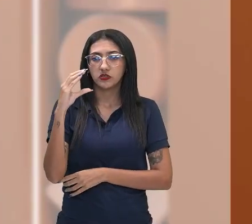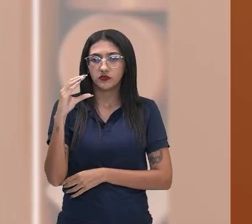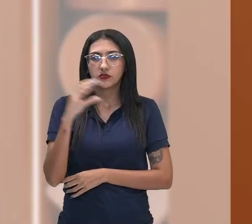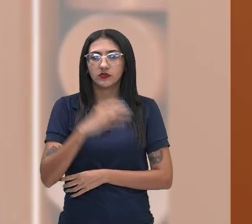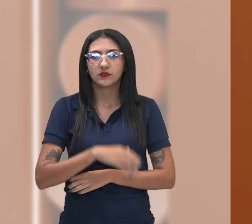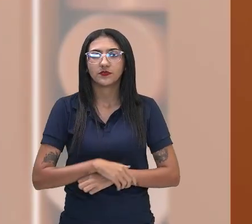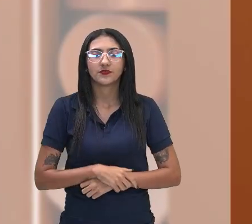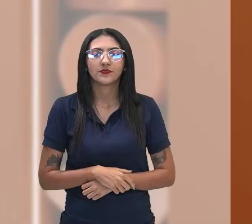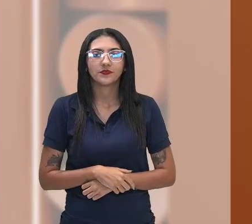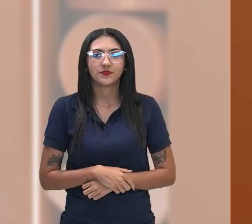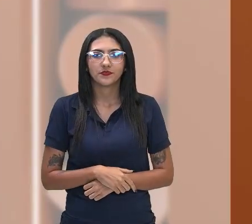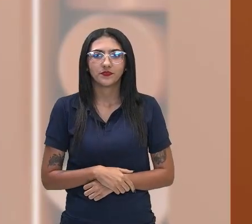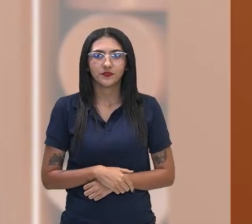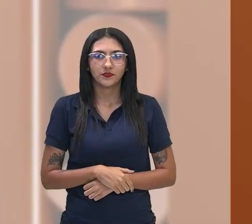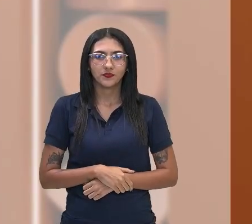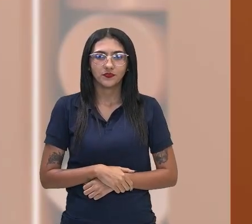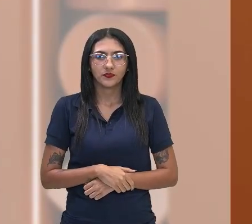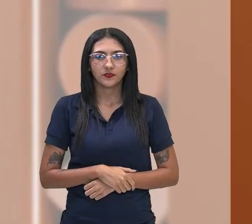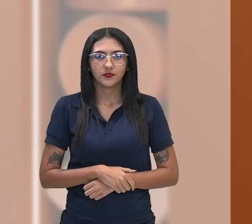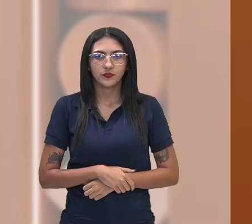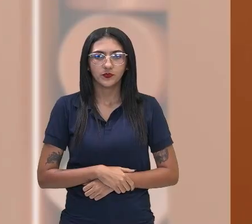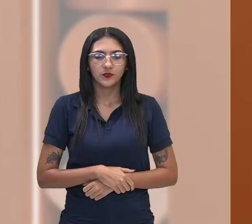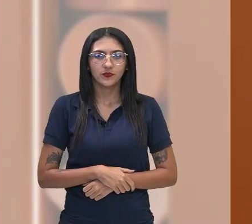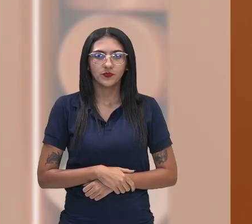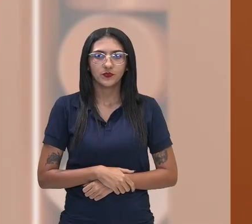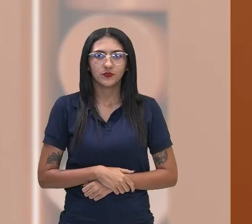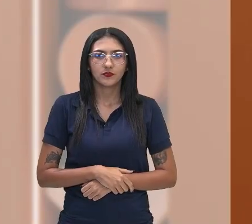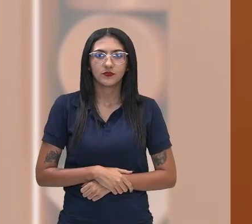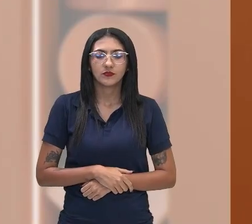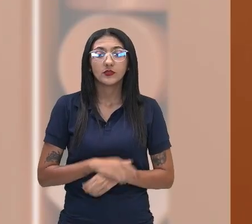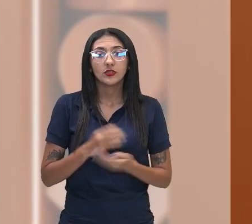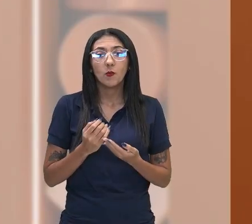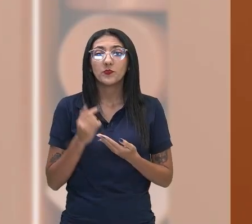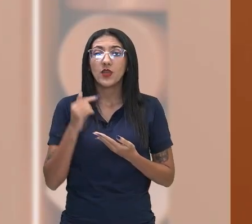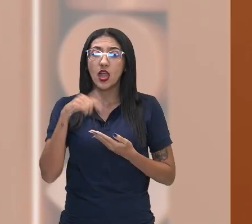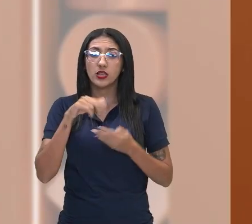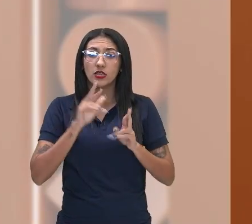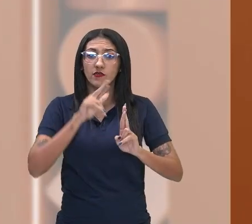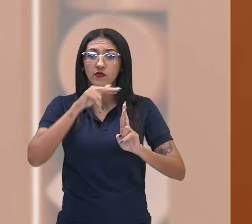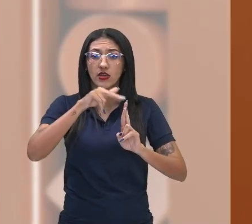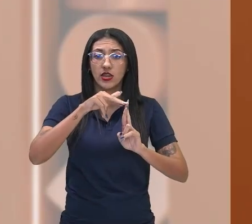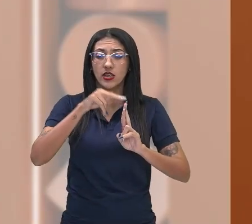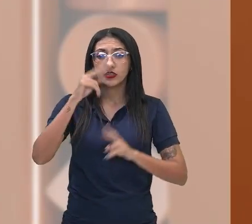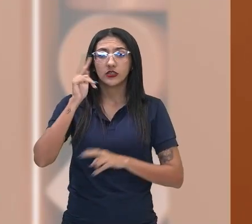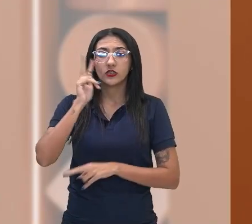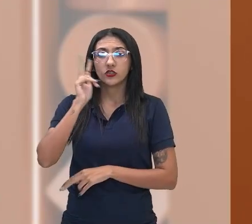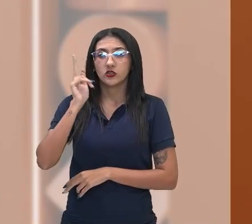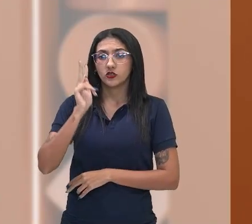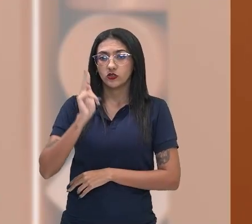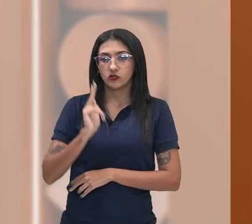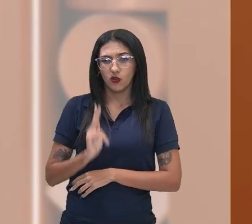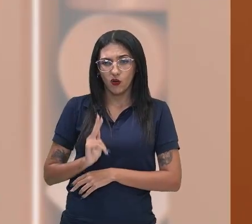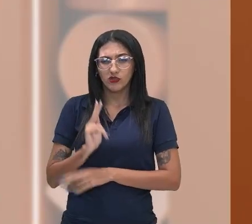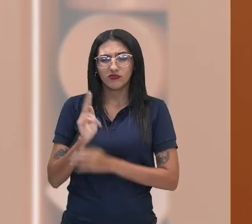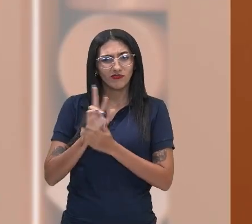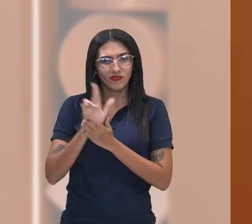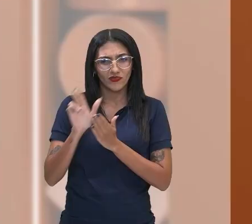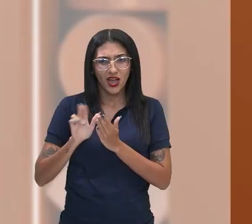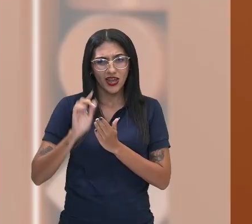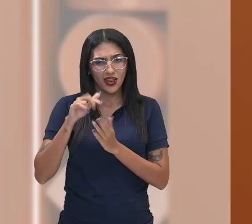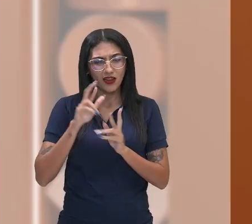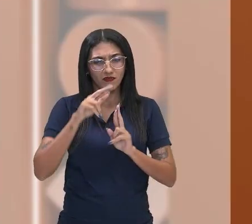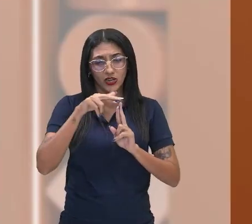científico. Essas fontes históricas, ela possui, né, as fontes históricas,